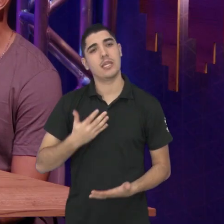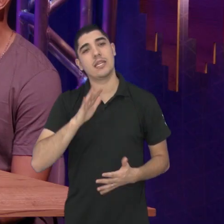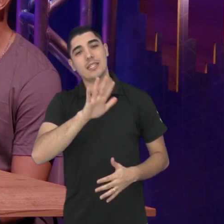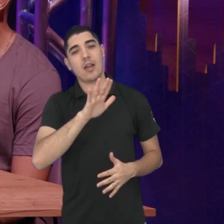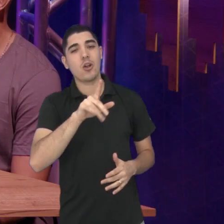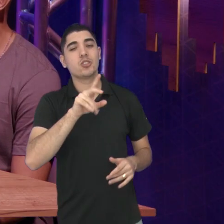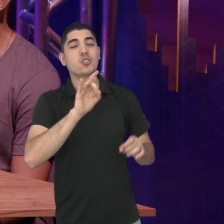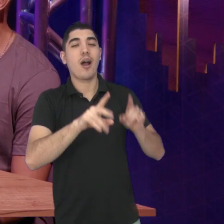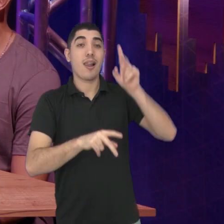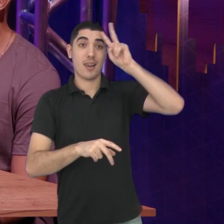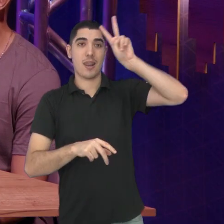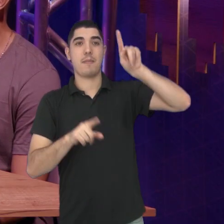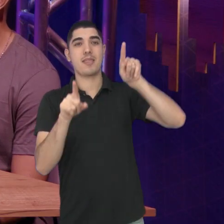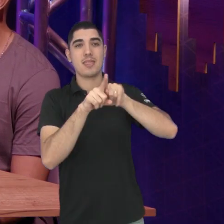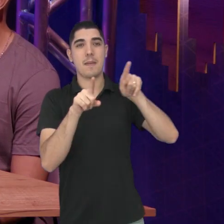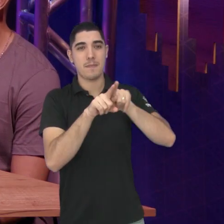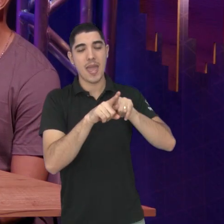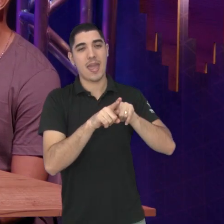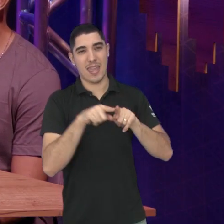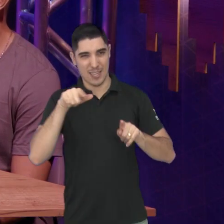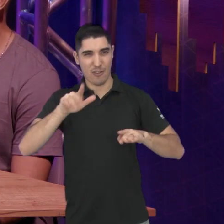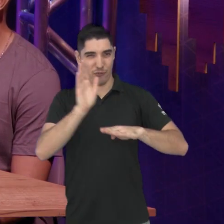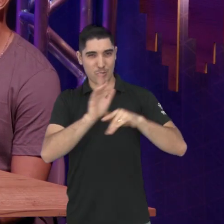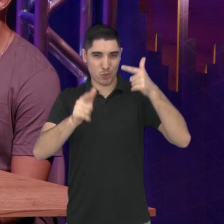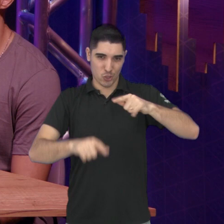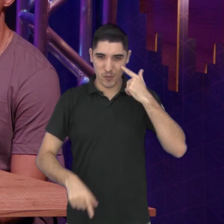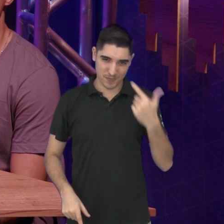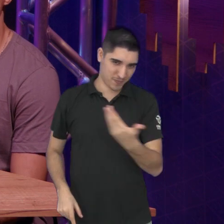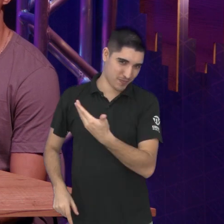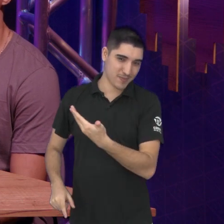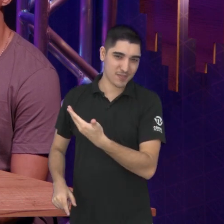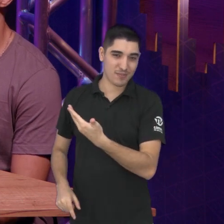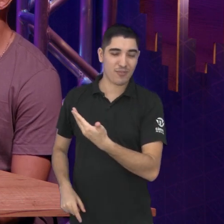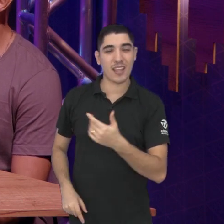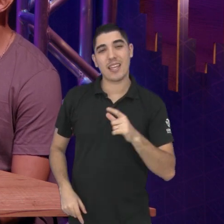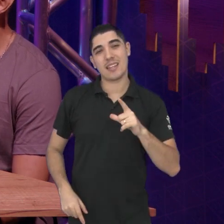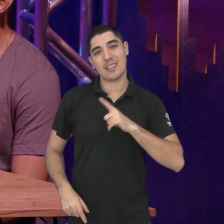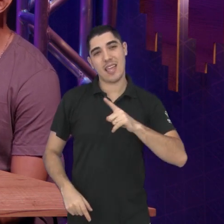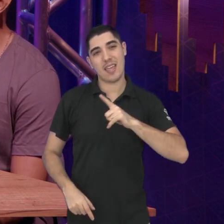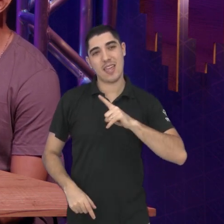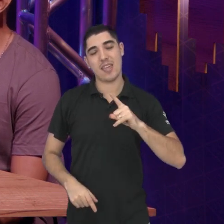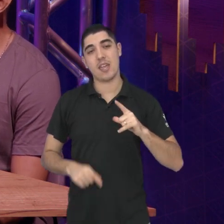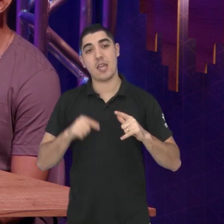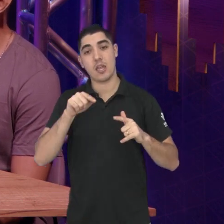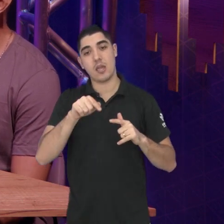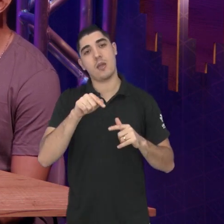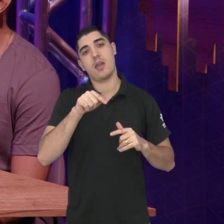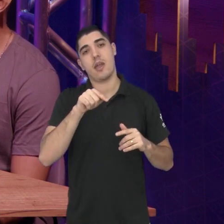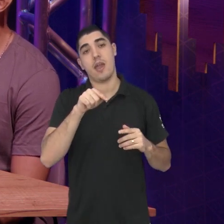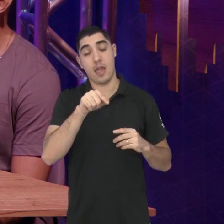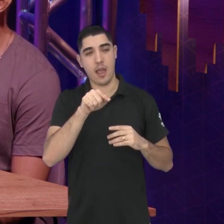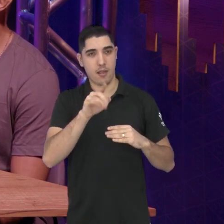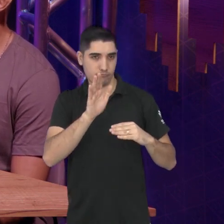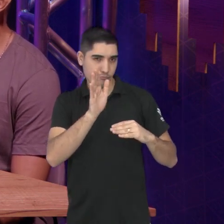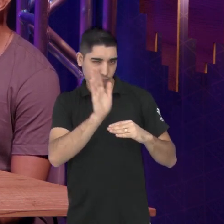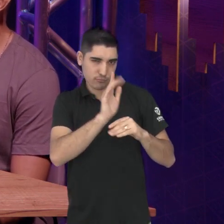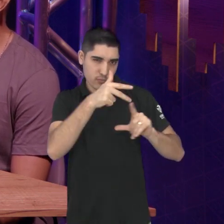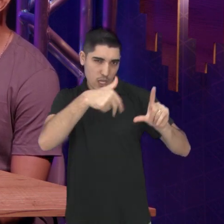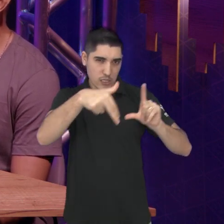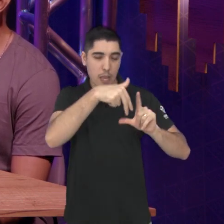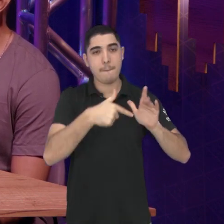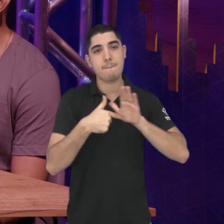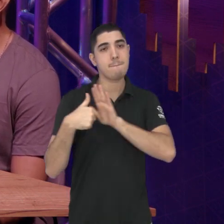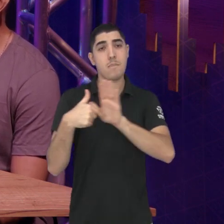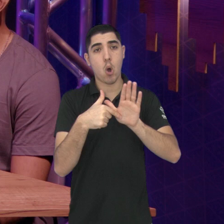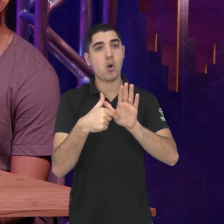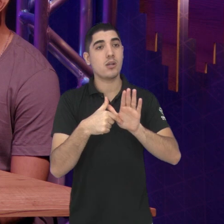E só pra gente retomar aqui, eu queria lembrar de novo de Chihiro, porque a gente tem, então, uma obra em que, assim,